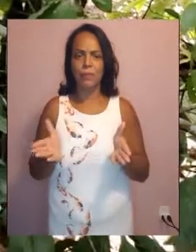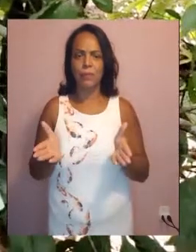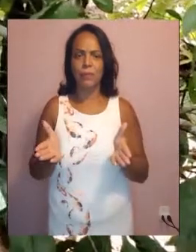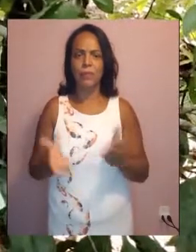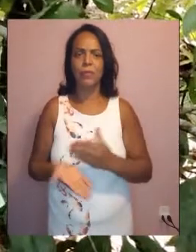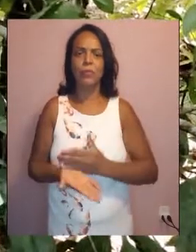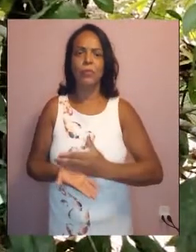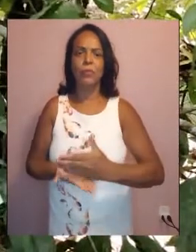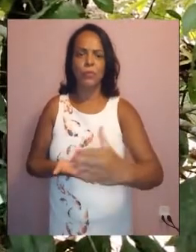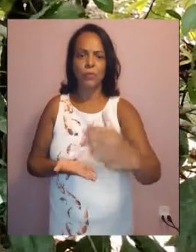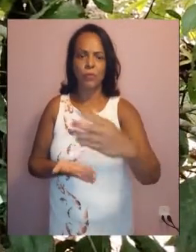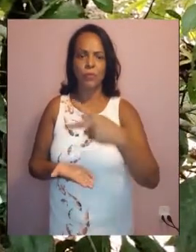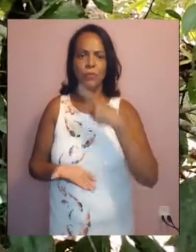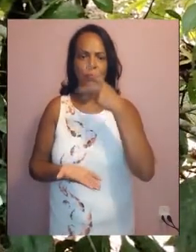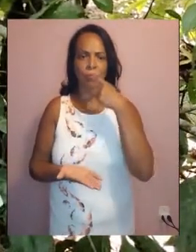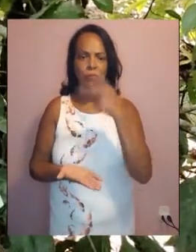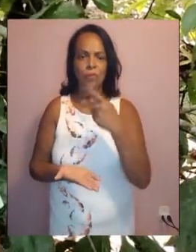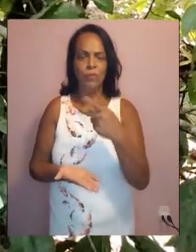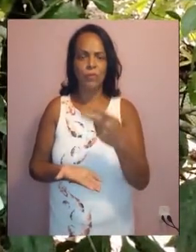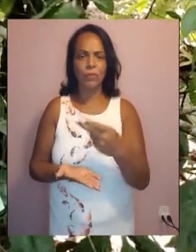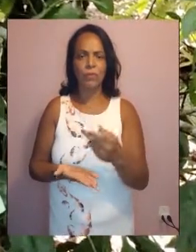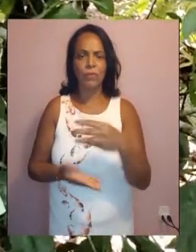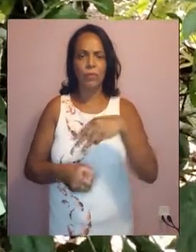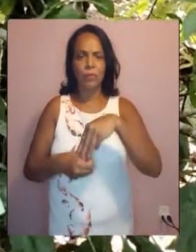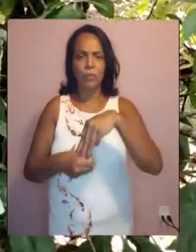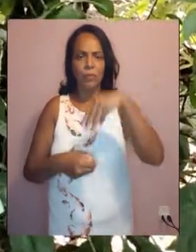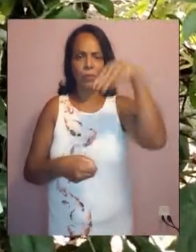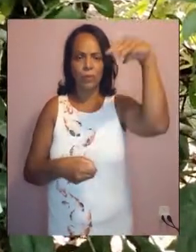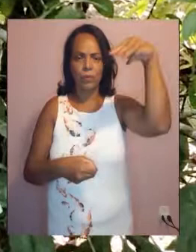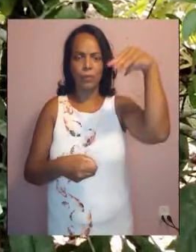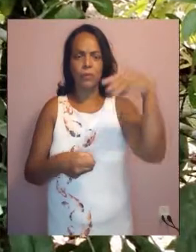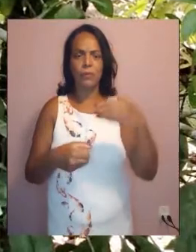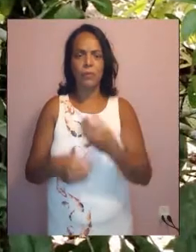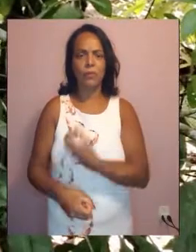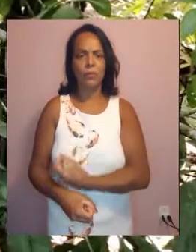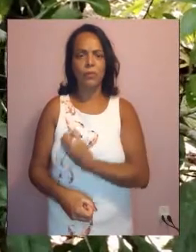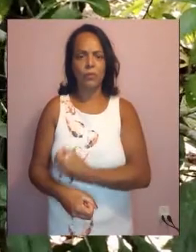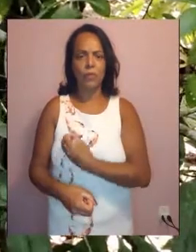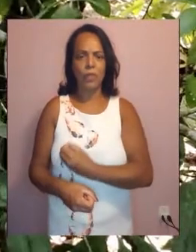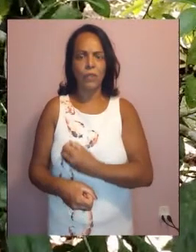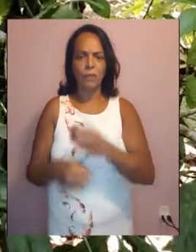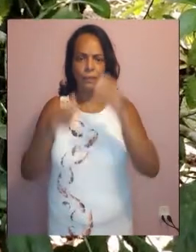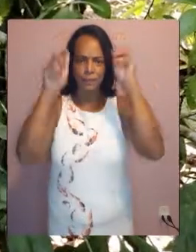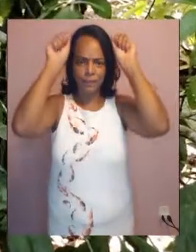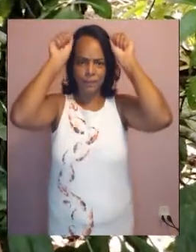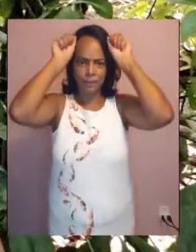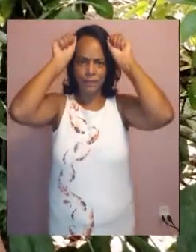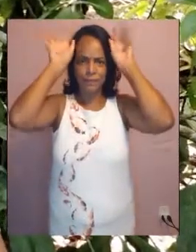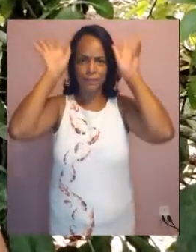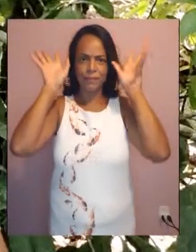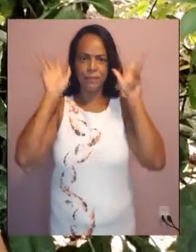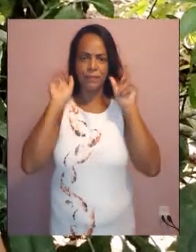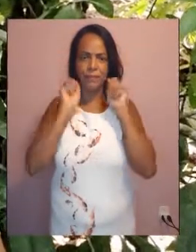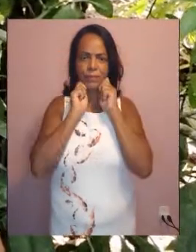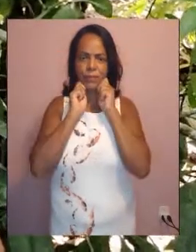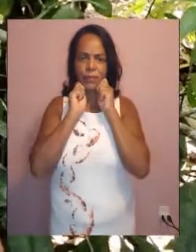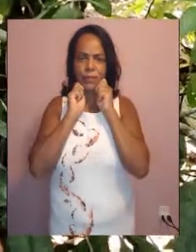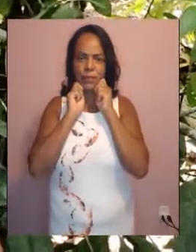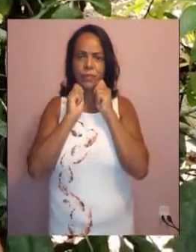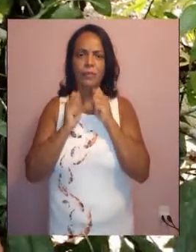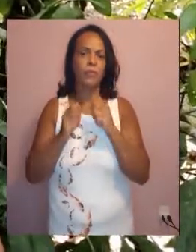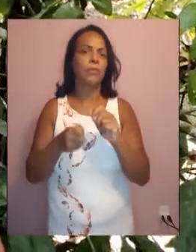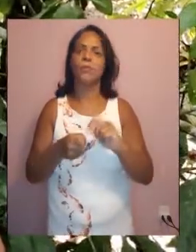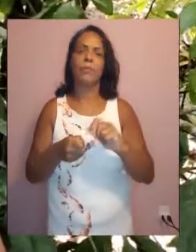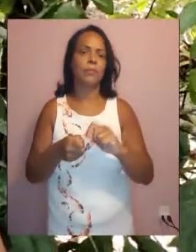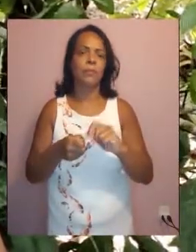frente com ele então já aqui exercendo a sua primeira atividade,